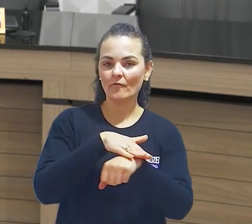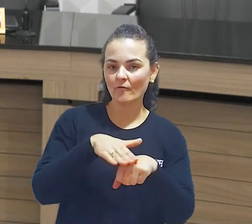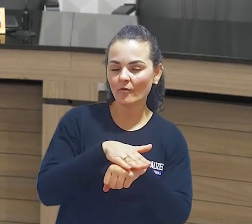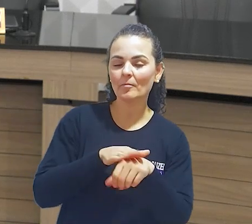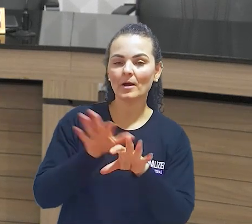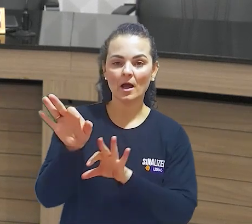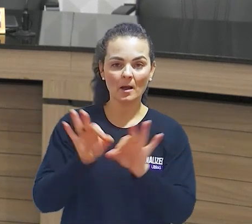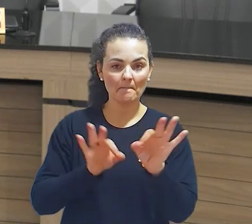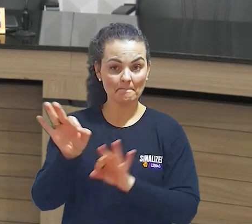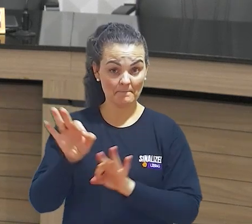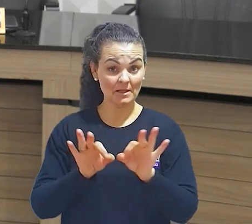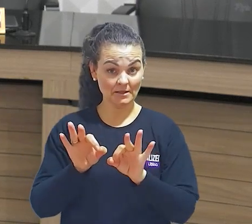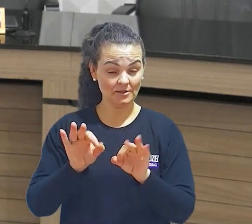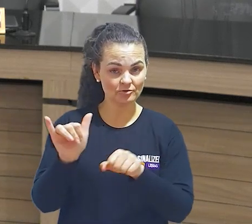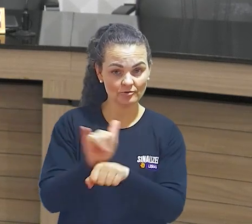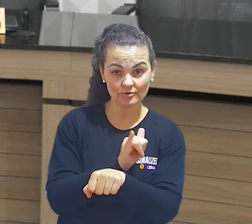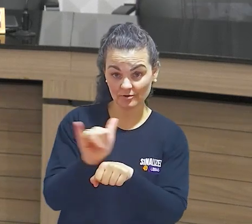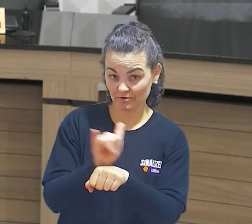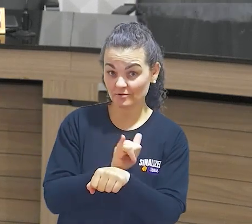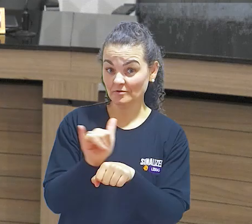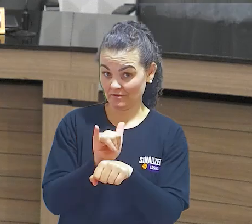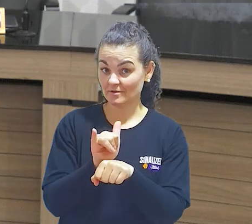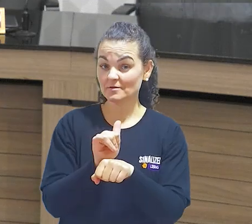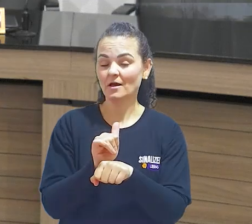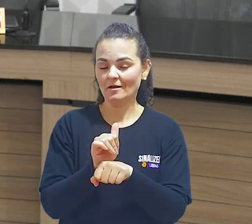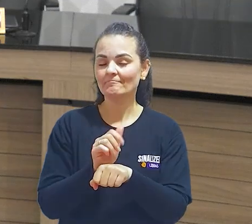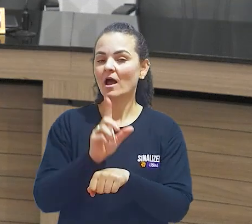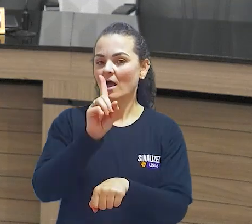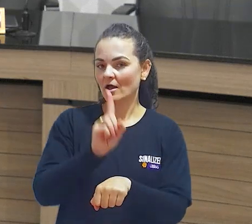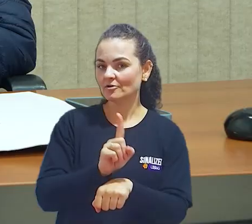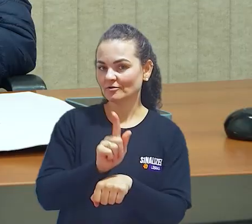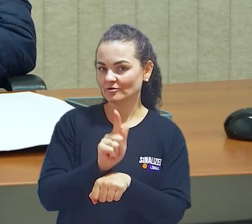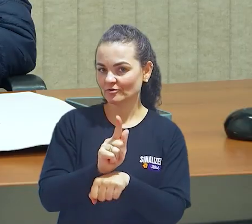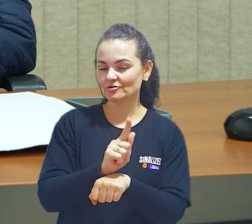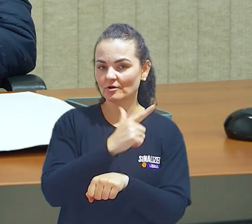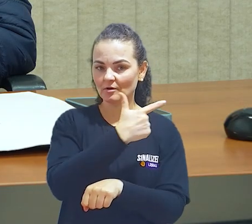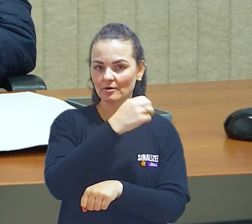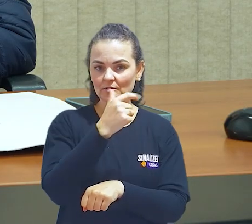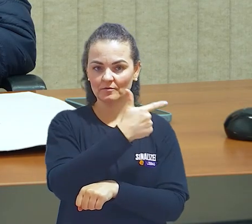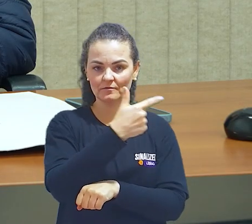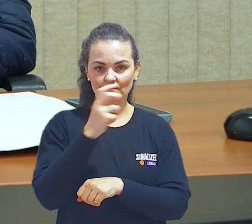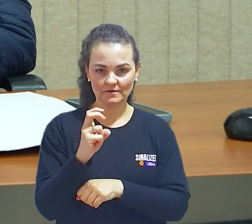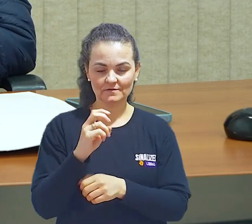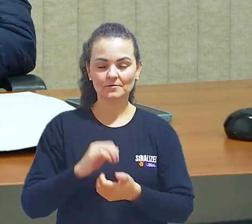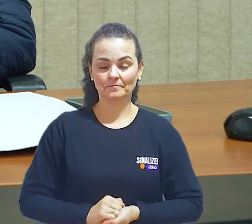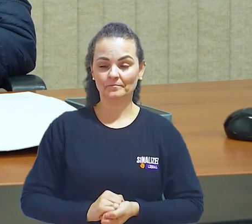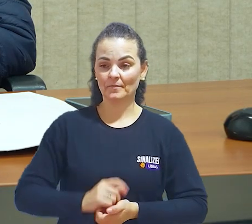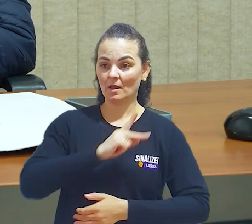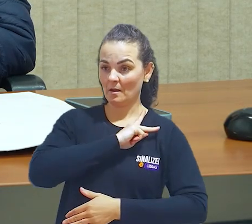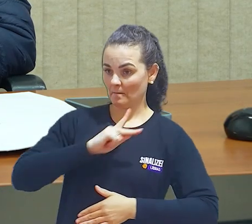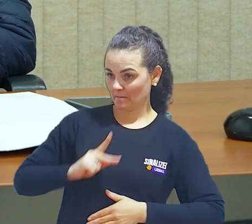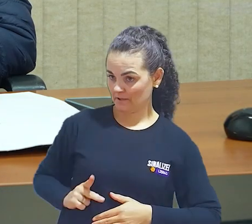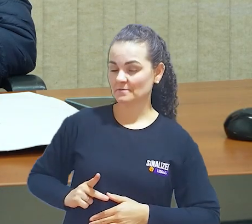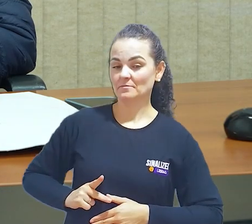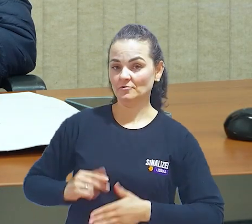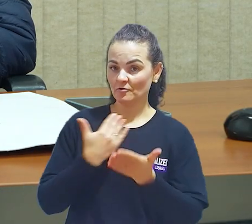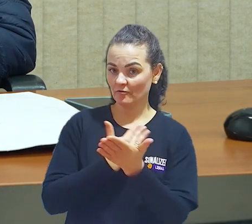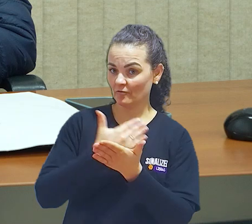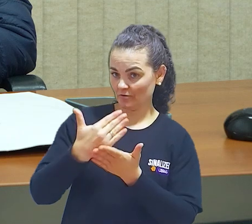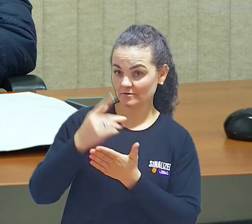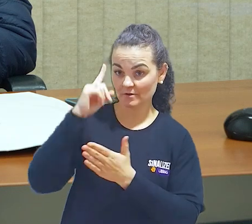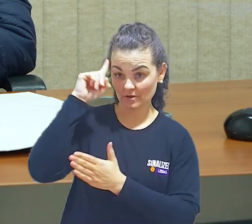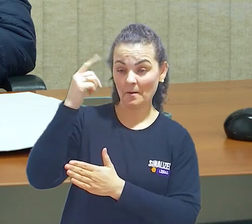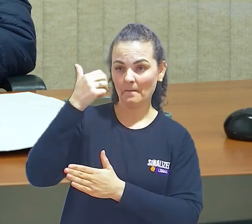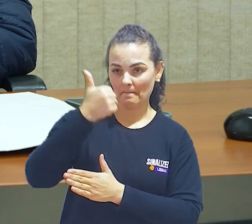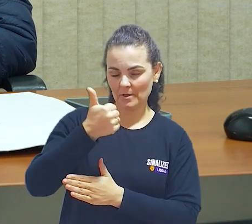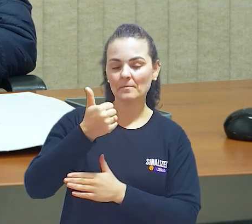planejamento estratégico para a sua gestão ao longo de 2025. Presidente, o senhor assumiu a presidência da Casa em 1º de janeiro